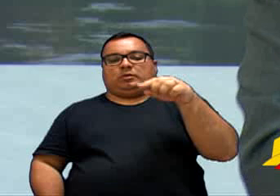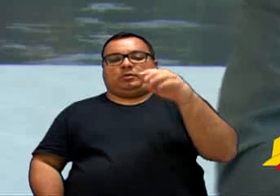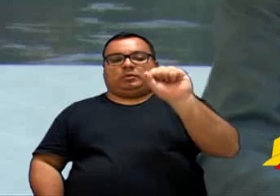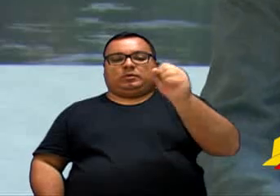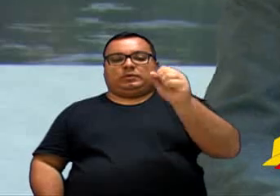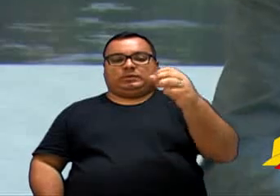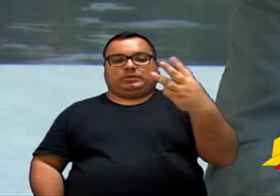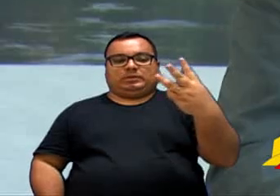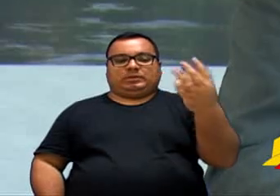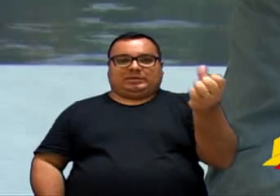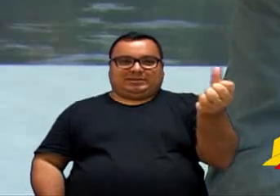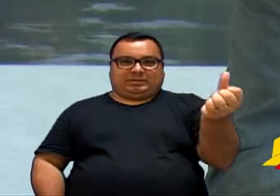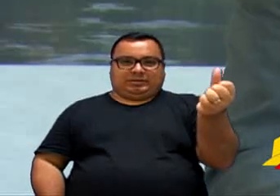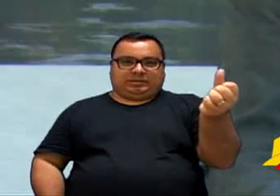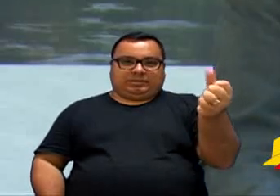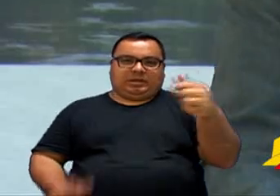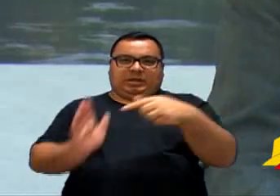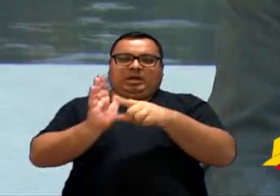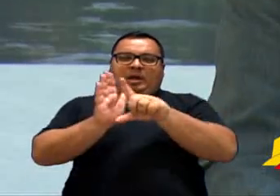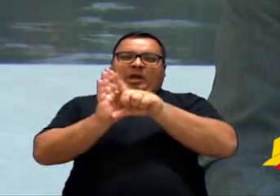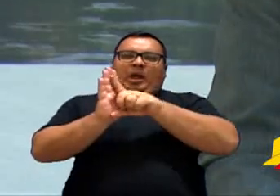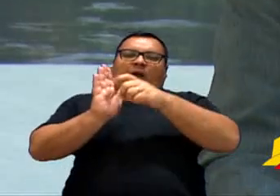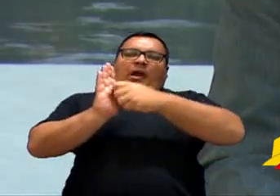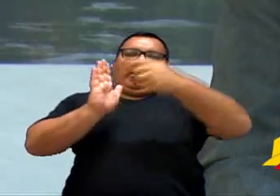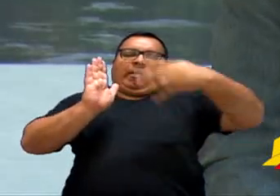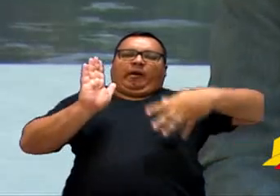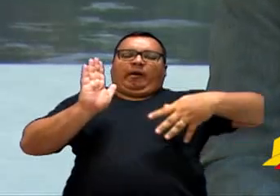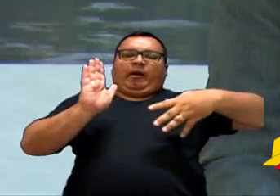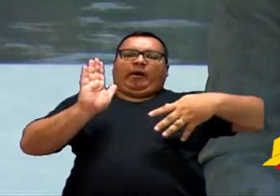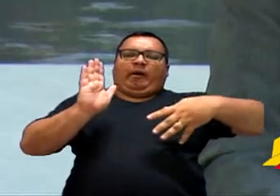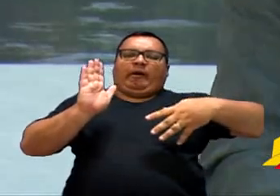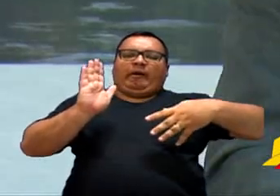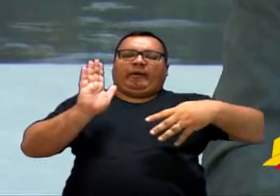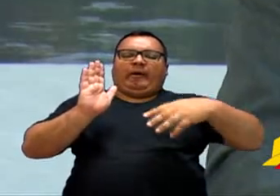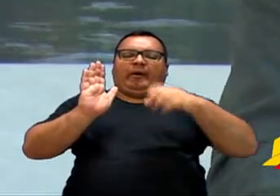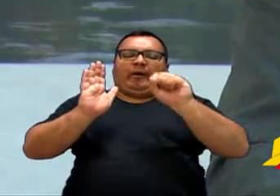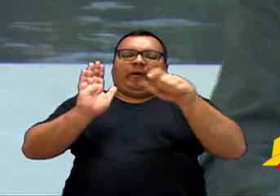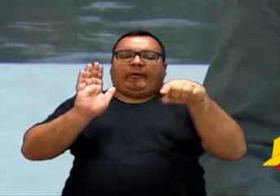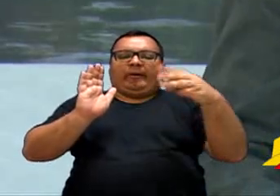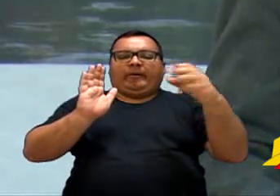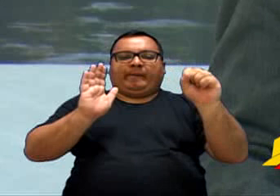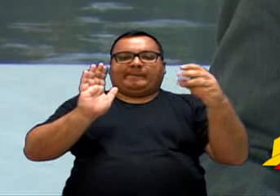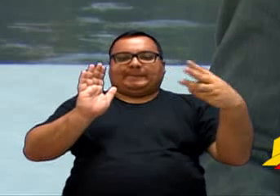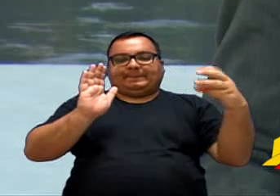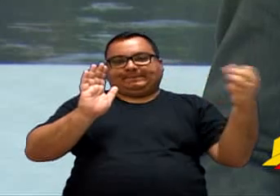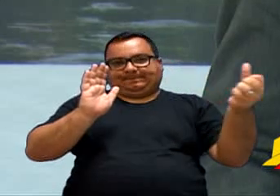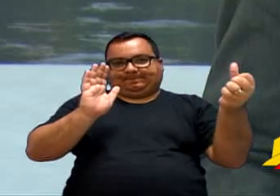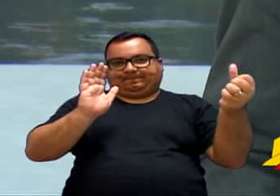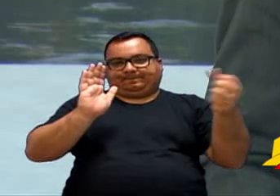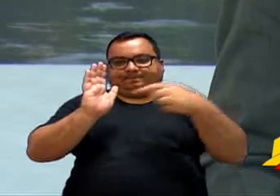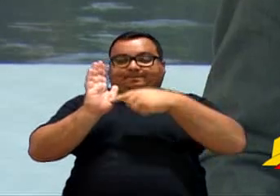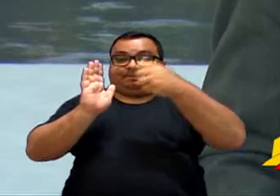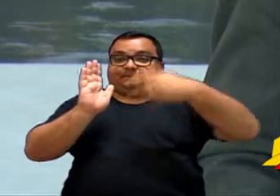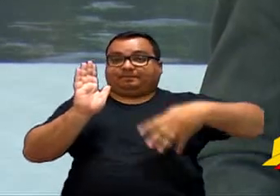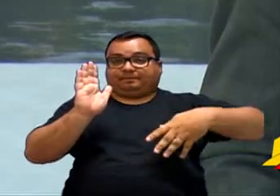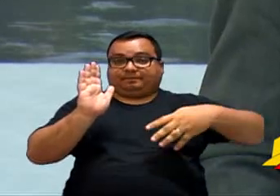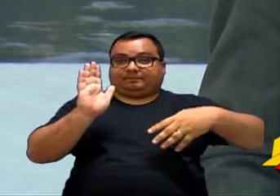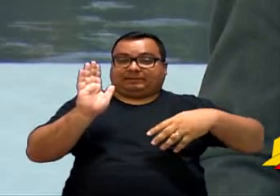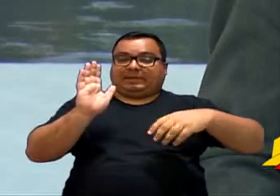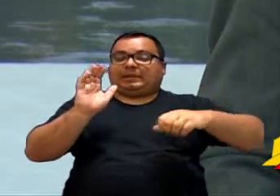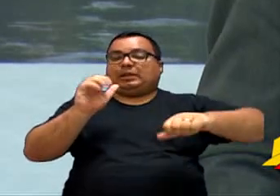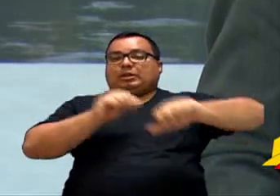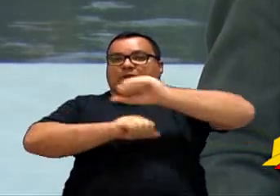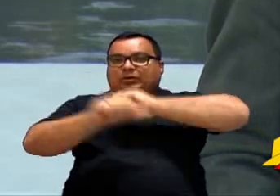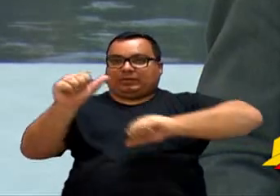8.336. E a lei municipal 8.336, ela altera o artigo 2º